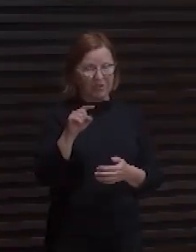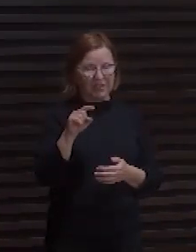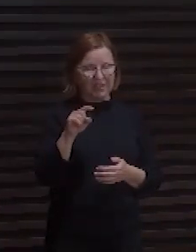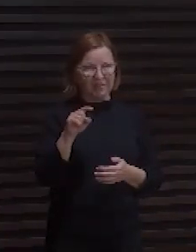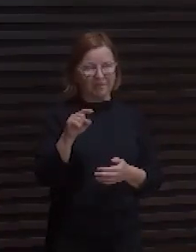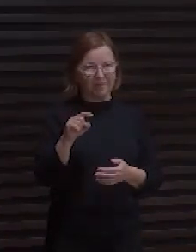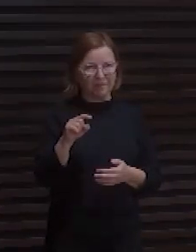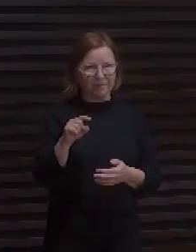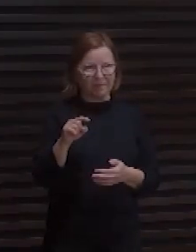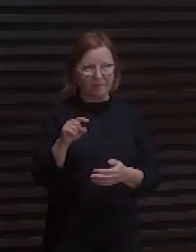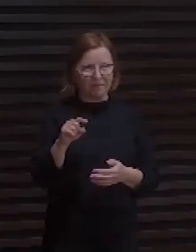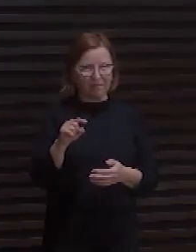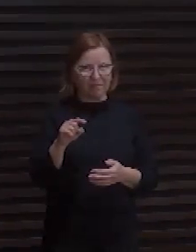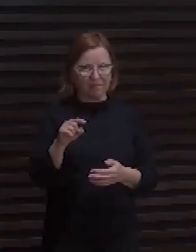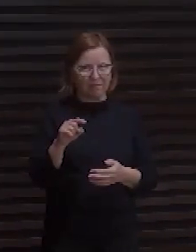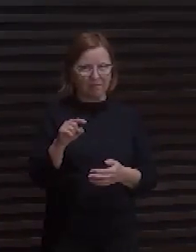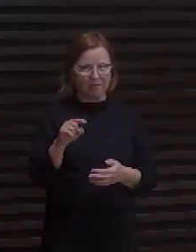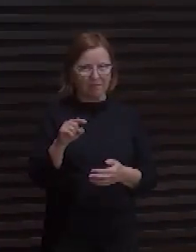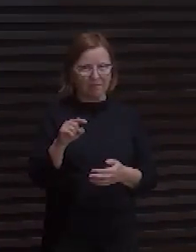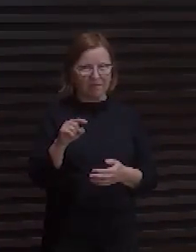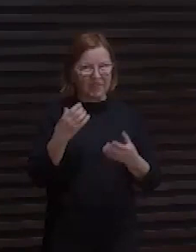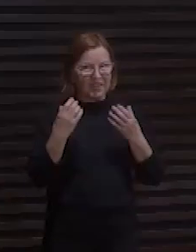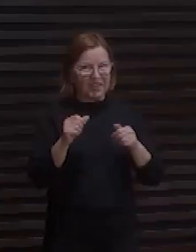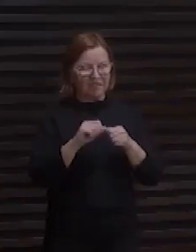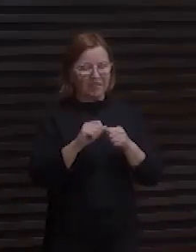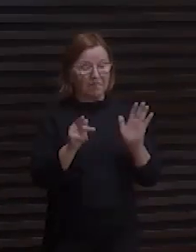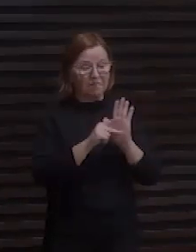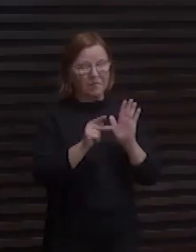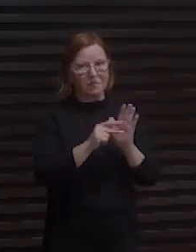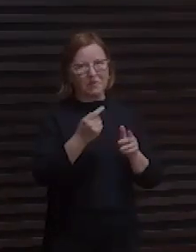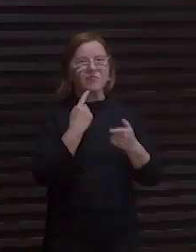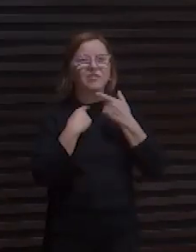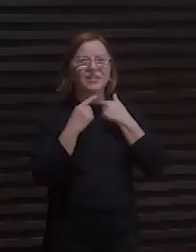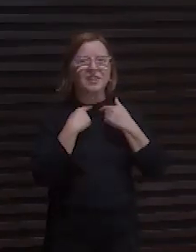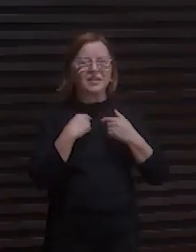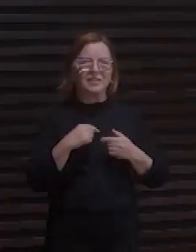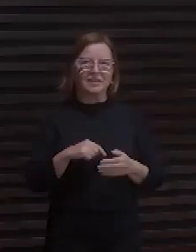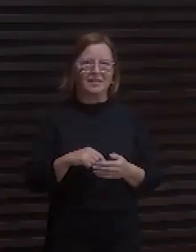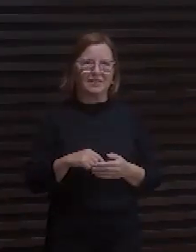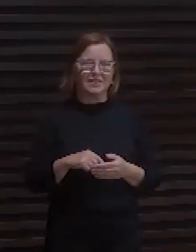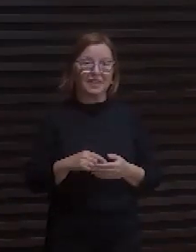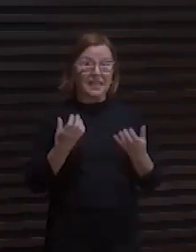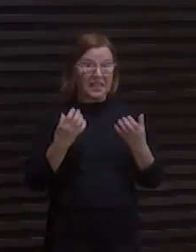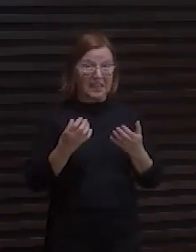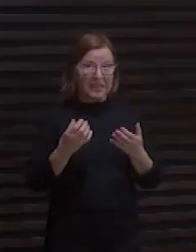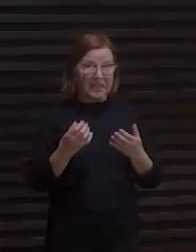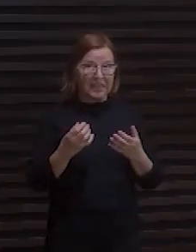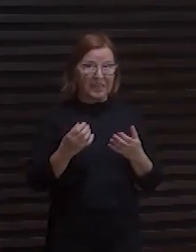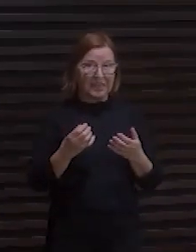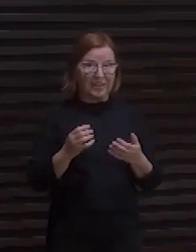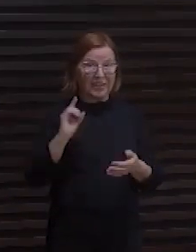tentando fazer a sua própria vontade e buscando a chancela de